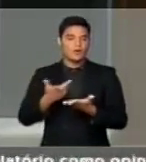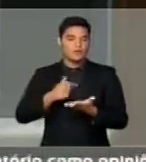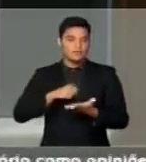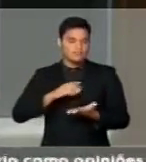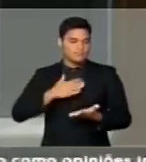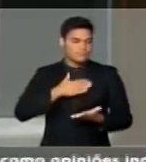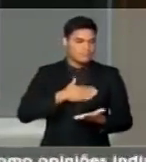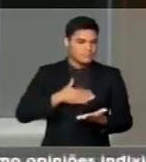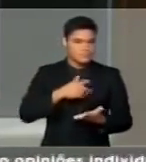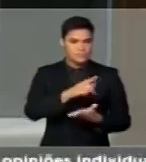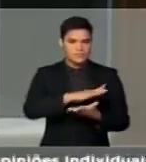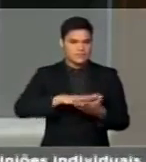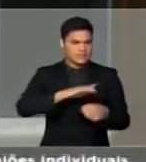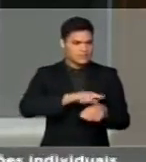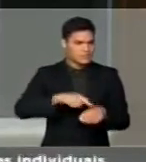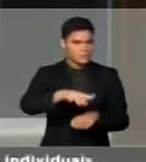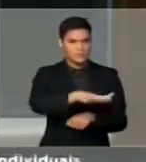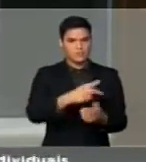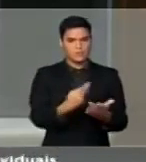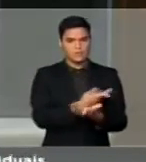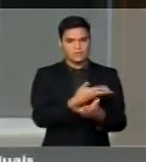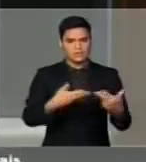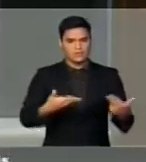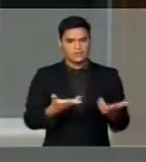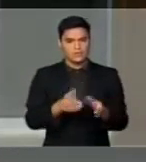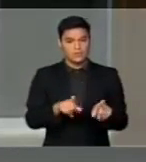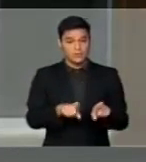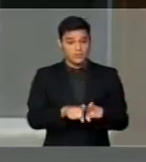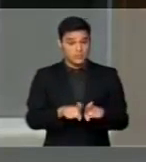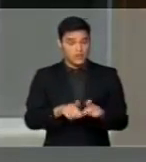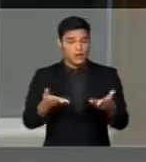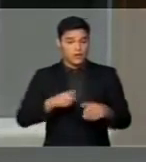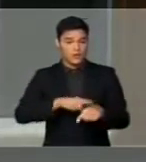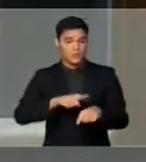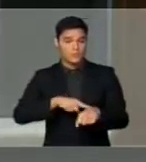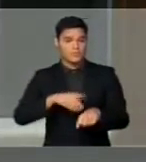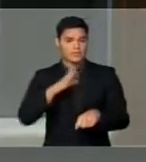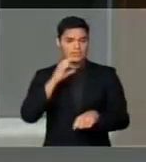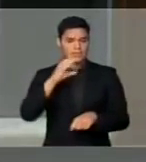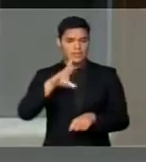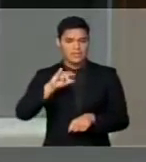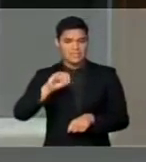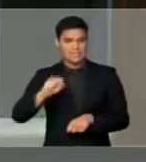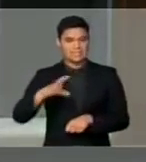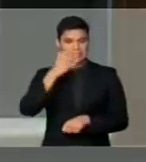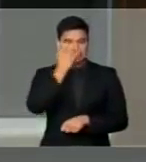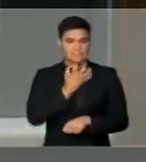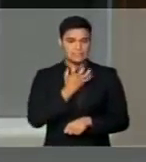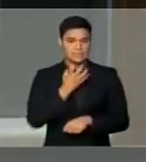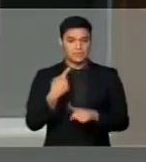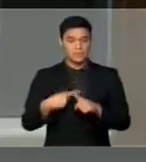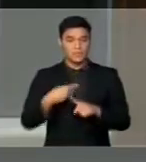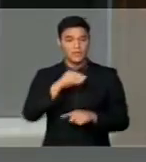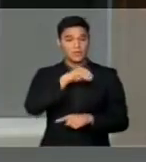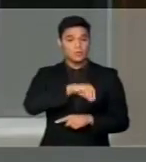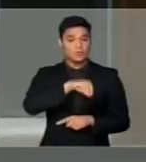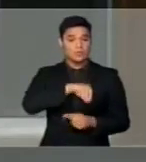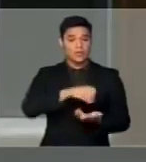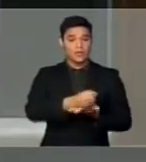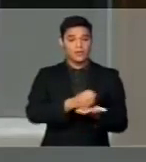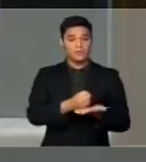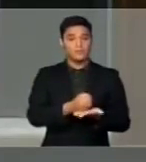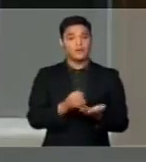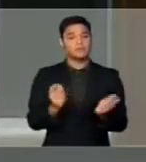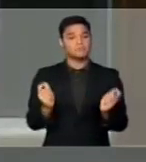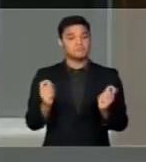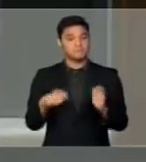uma consequência muito grave, porque até o salário mínimo, veja, até o salário mínimo